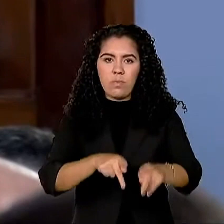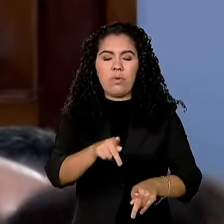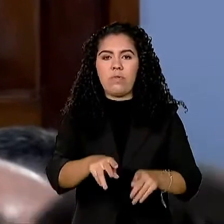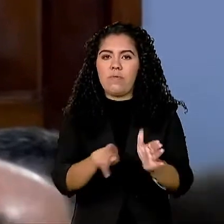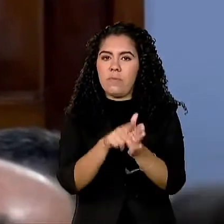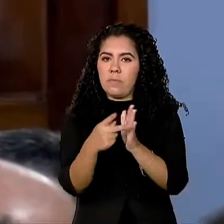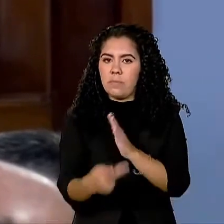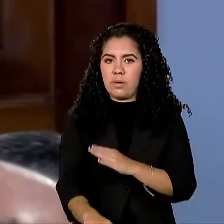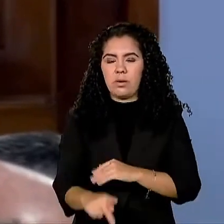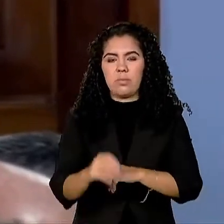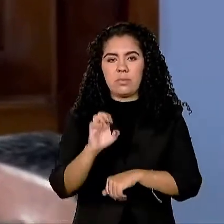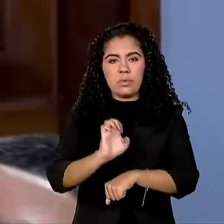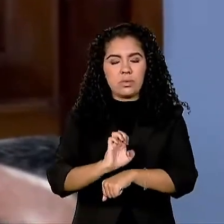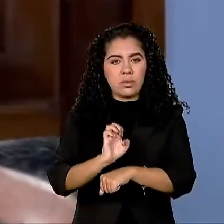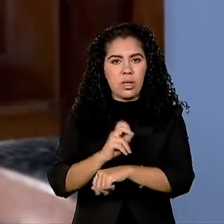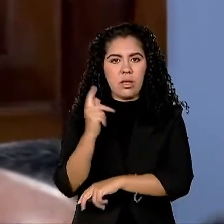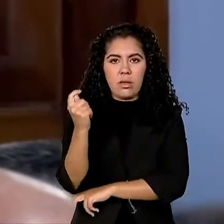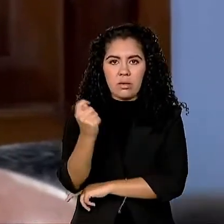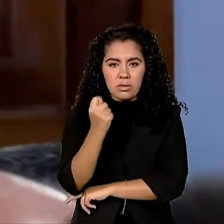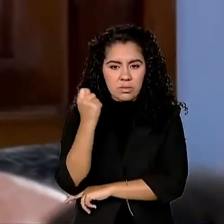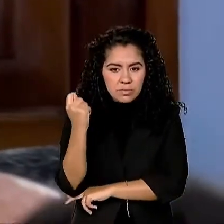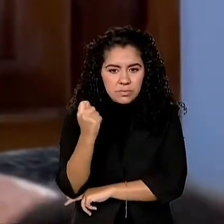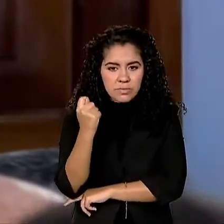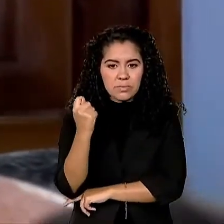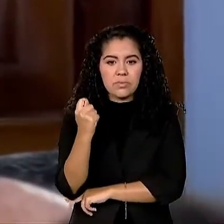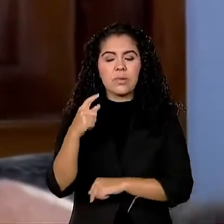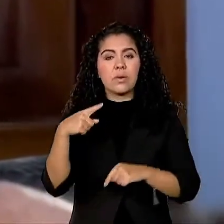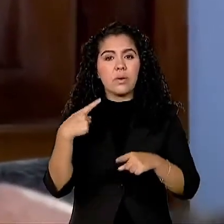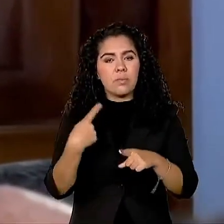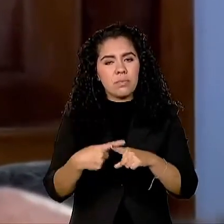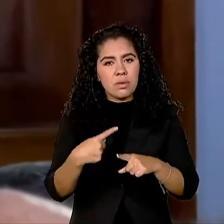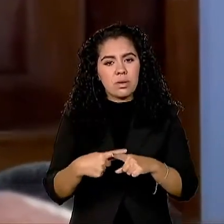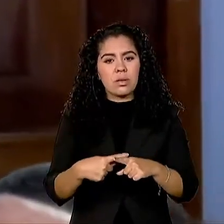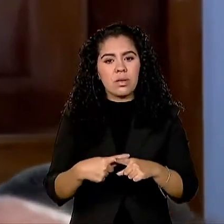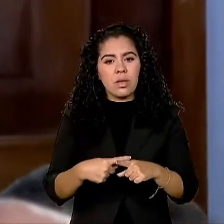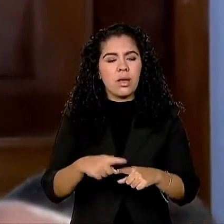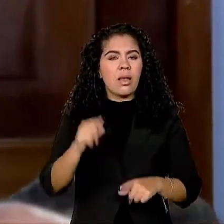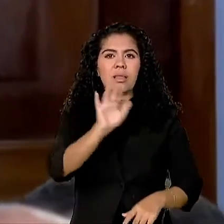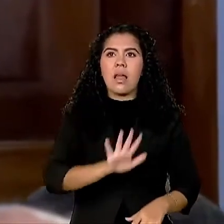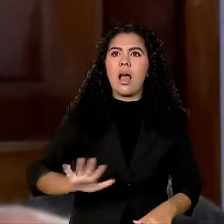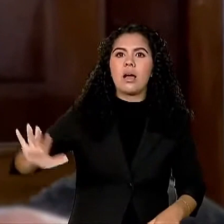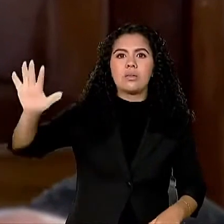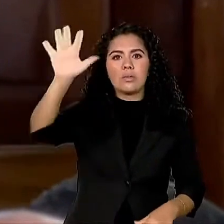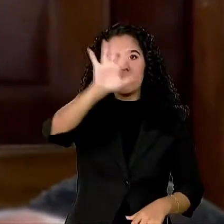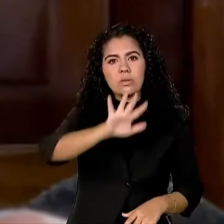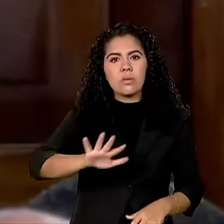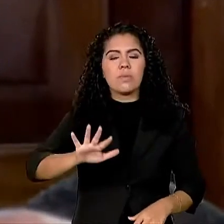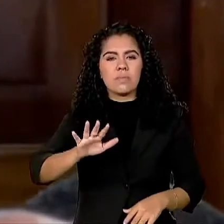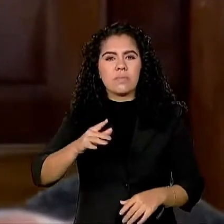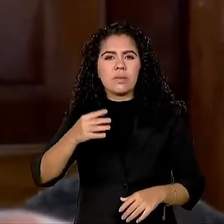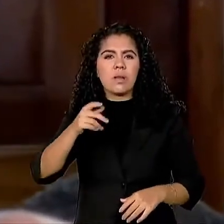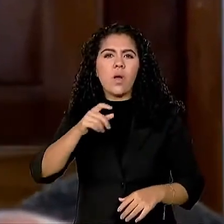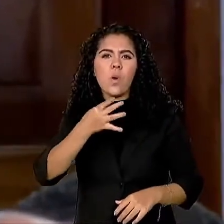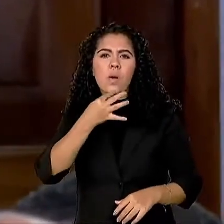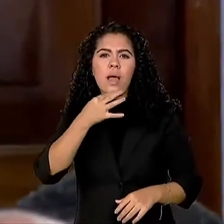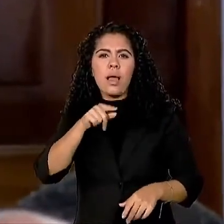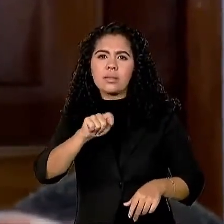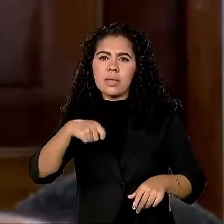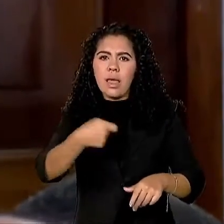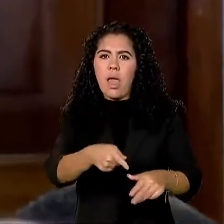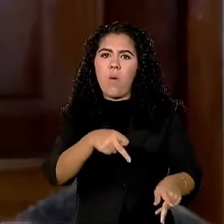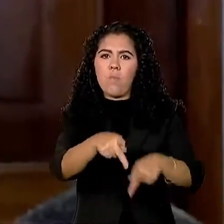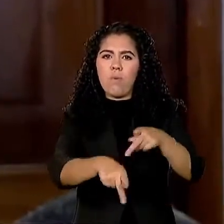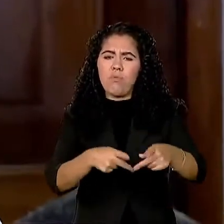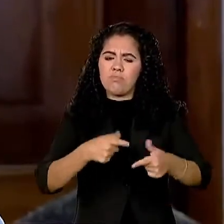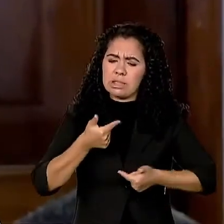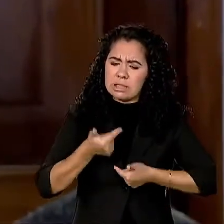Sul, que é um povo que é conhecido nacionalmente como um povo trabalhador e que